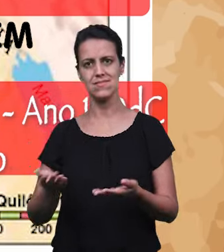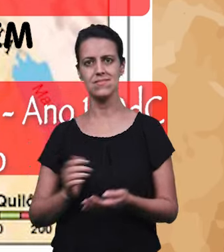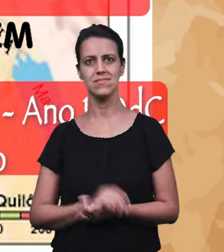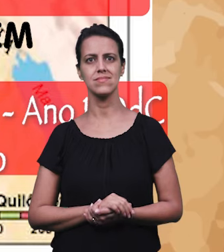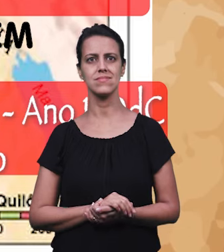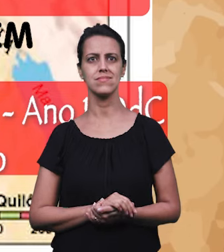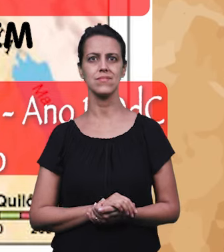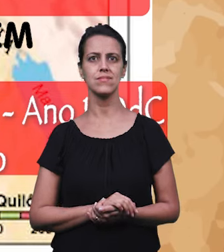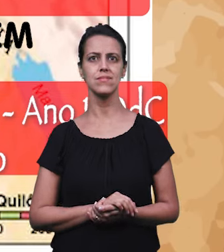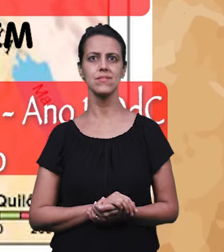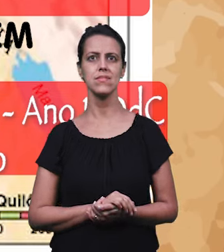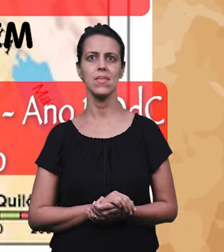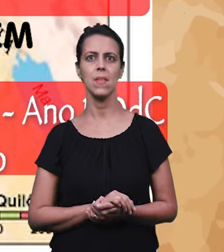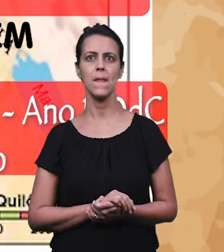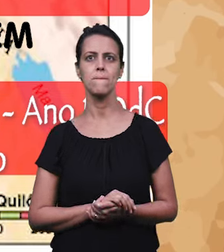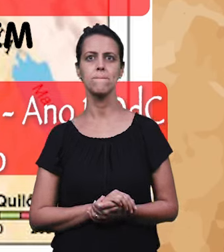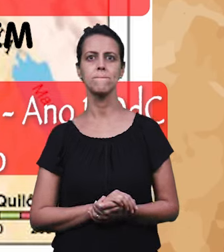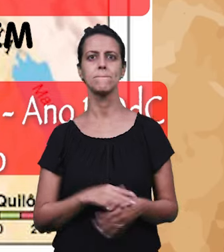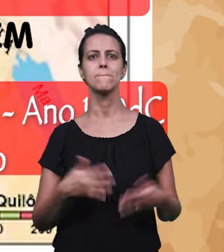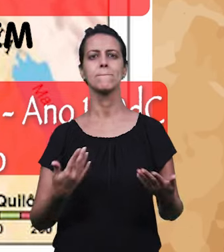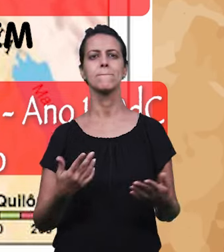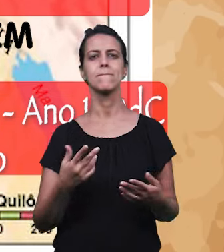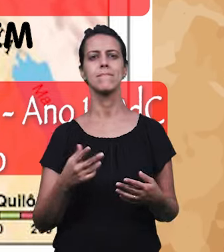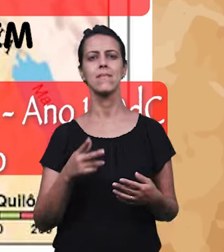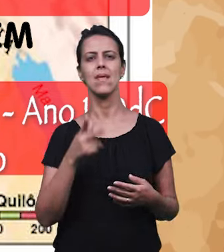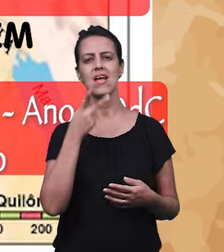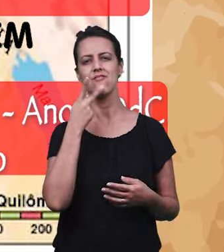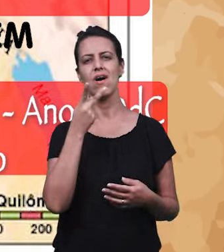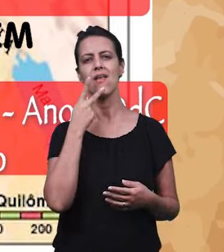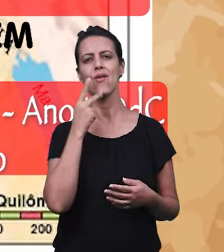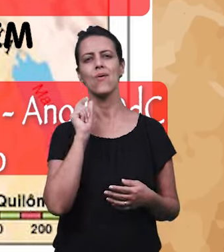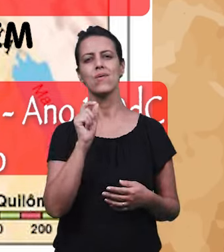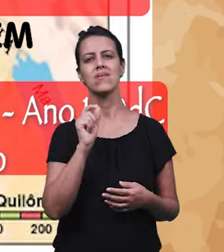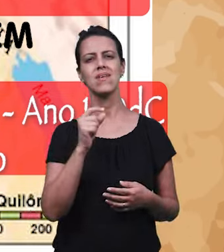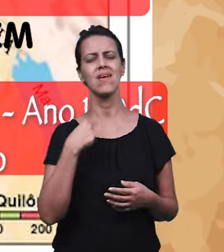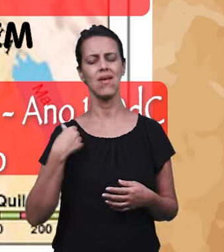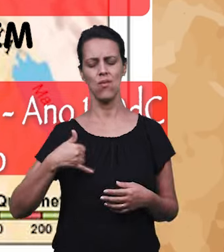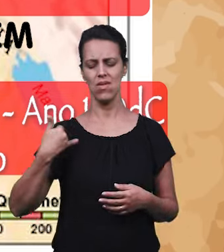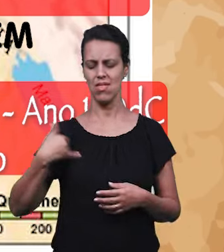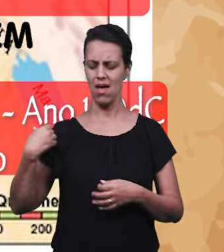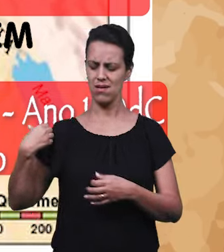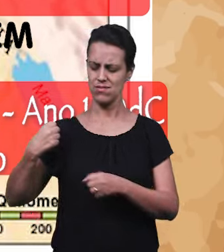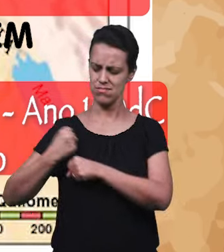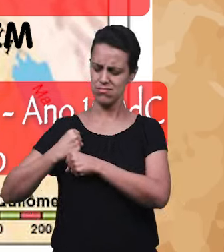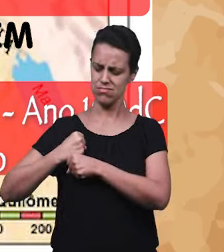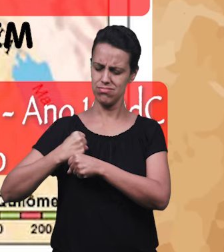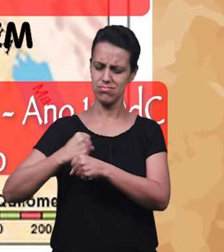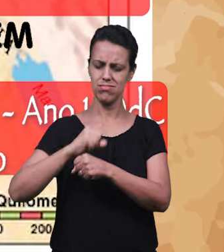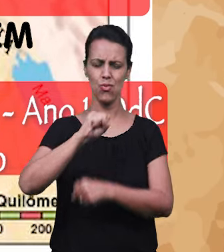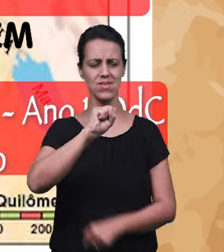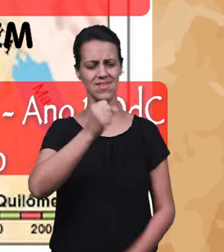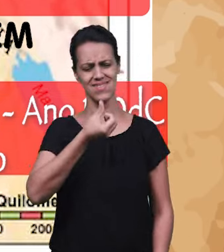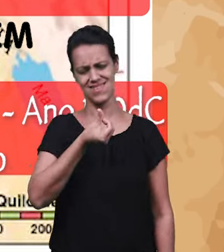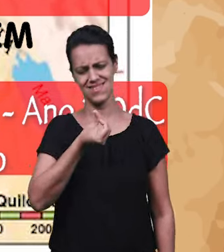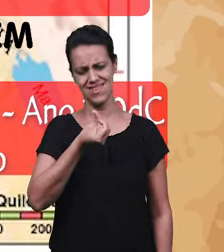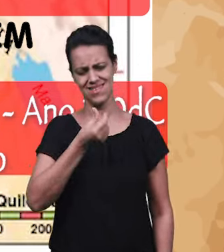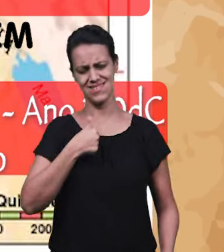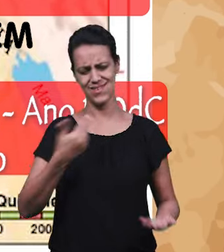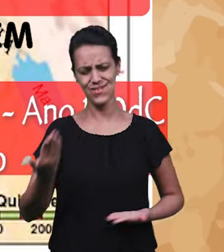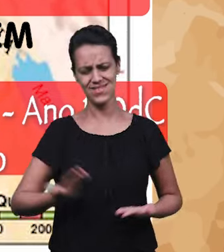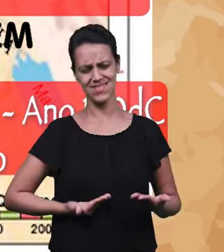ti mesmo. E aí ele diz aquela frase que o pastor Gilson já falou no episódio passado: há 86 anos eu sirvo